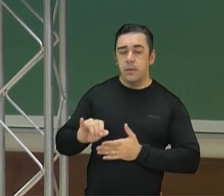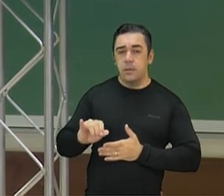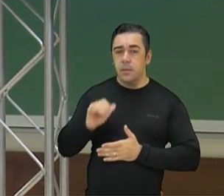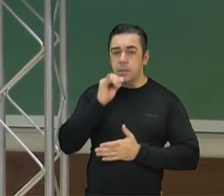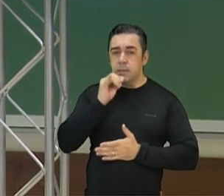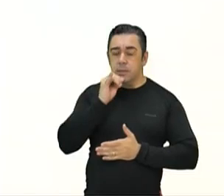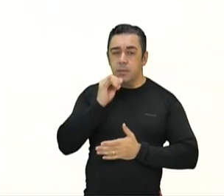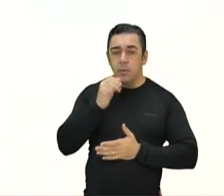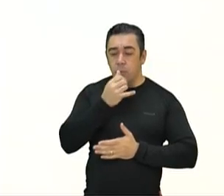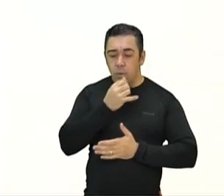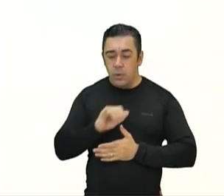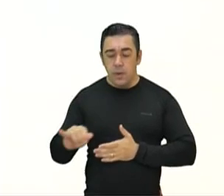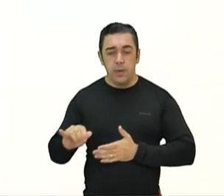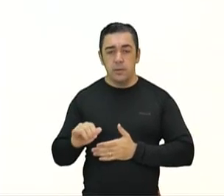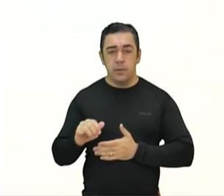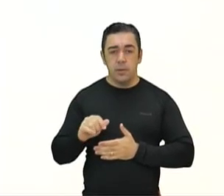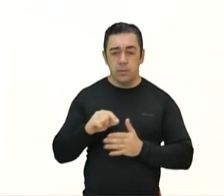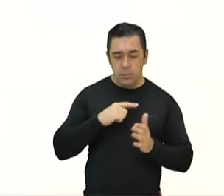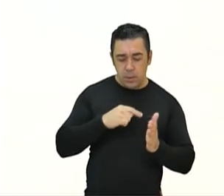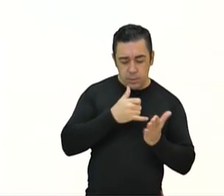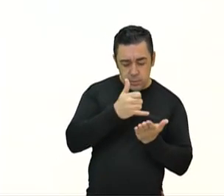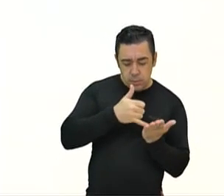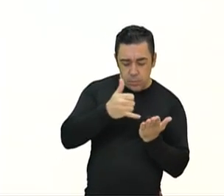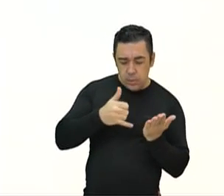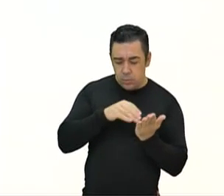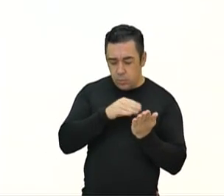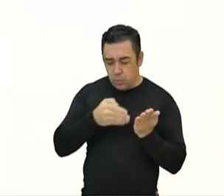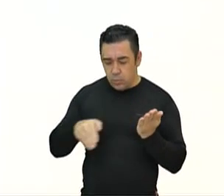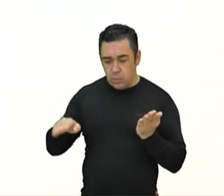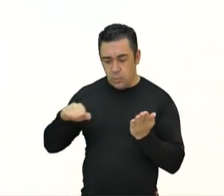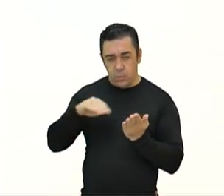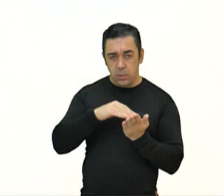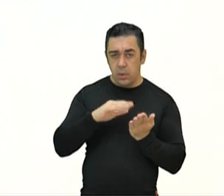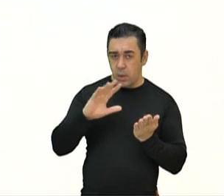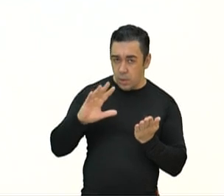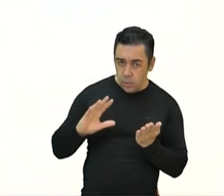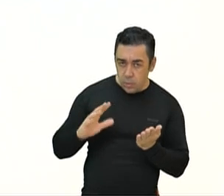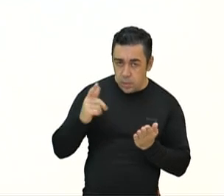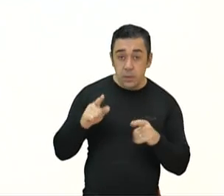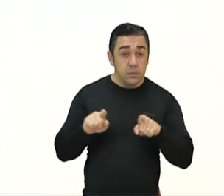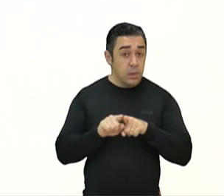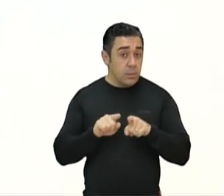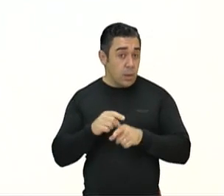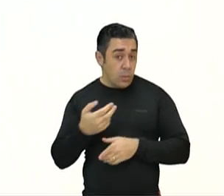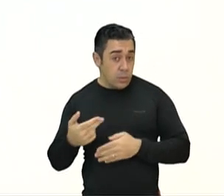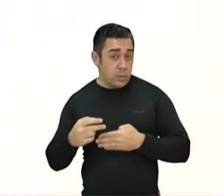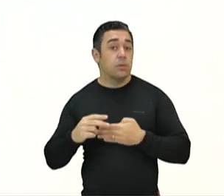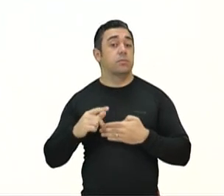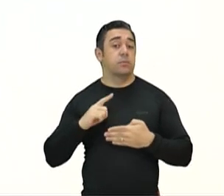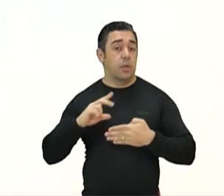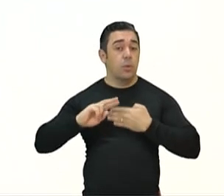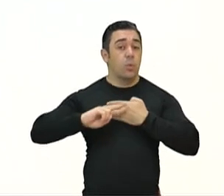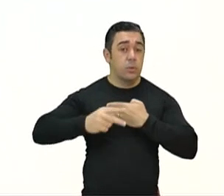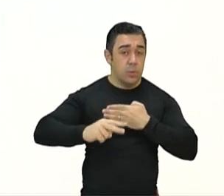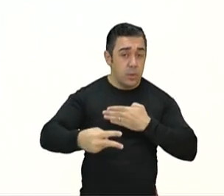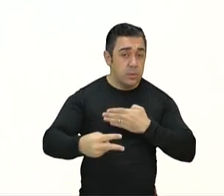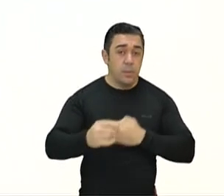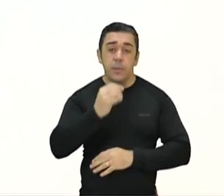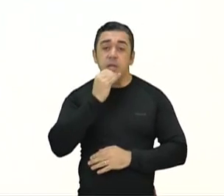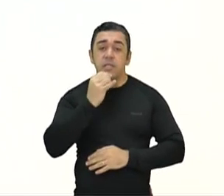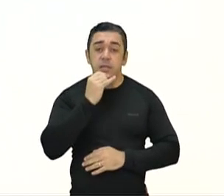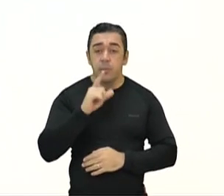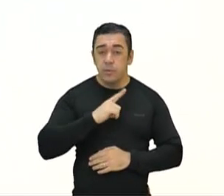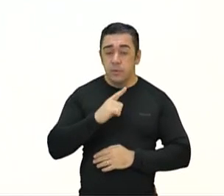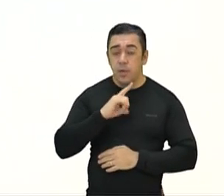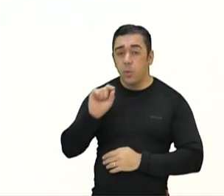atravessa algum corpo, ela causa algumas consequências. Essas consequências nós vimos lá, por